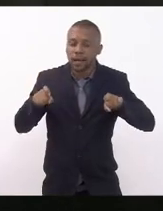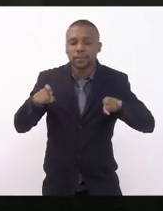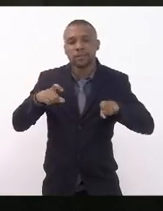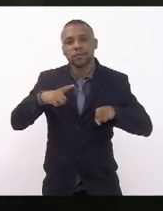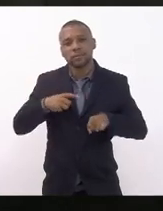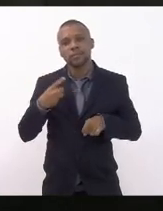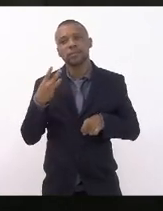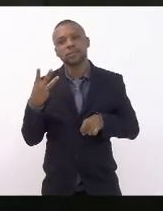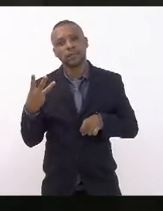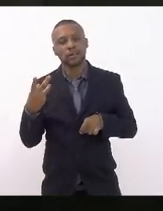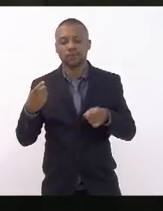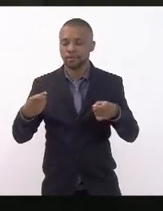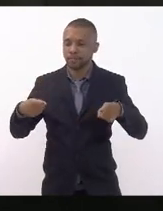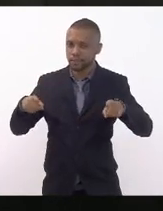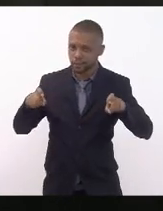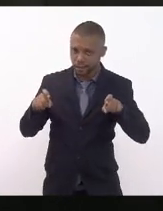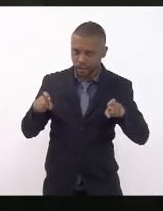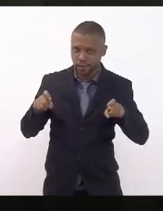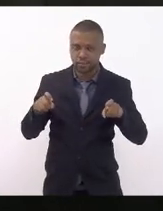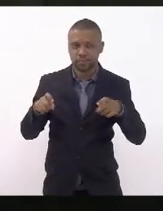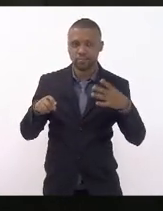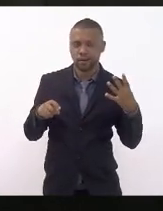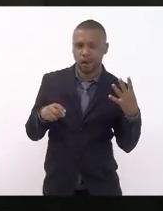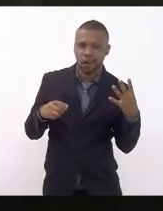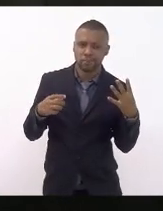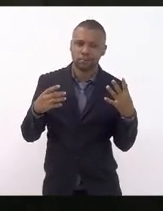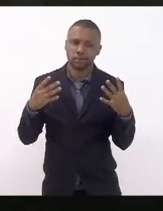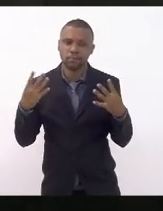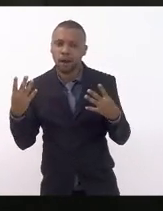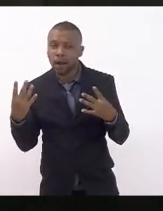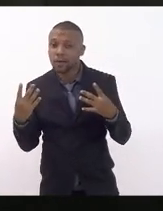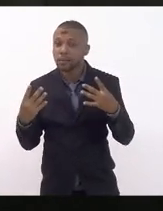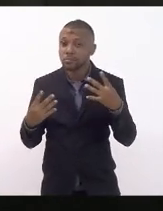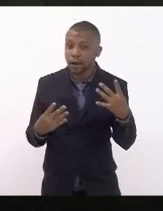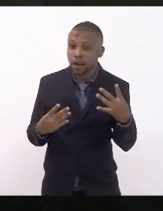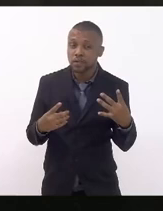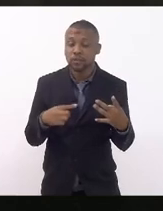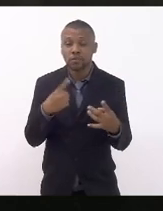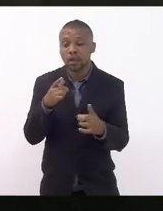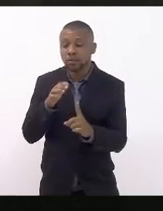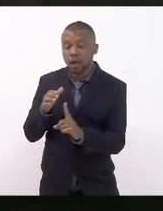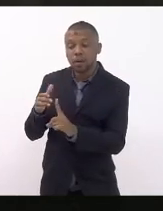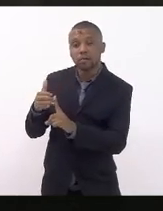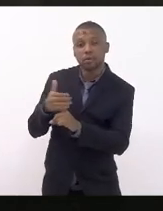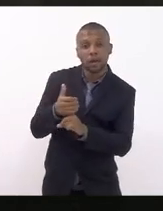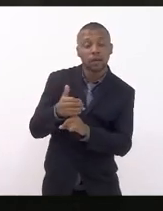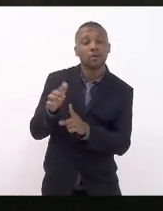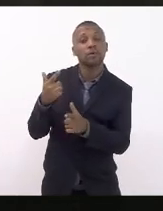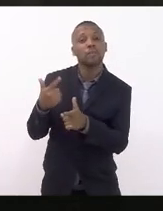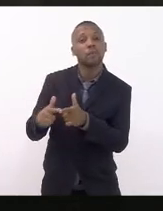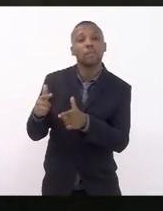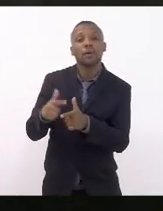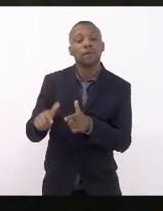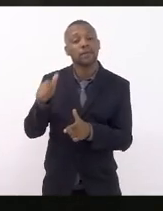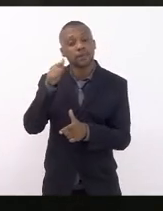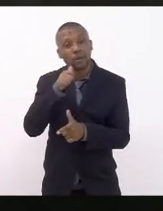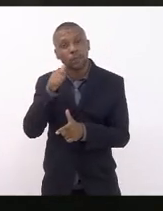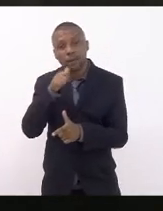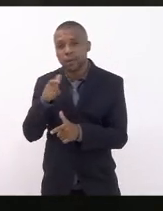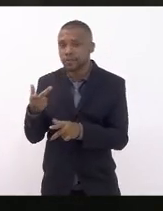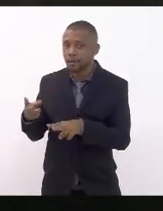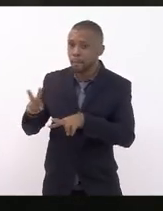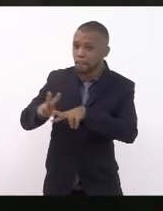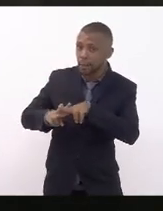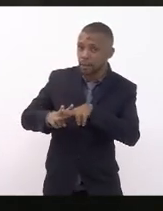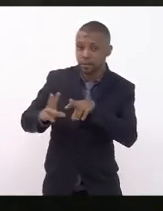3 mandatos, nós abraçamos esse problema das mulheres encarceradas, através da Comissão